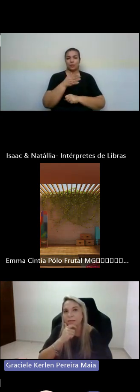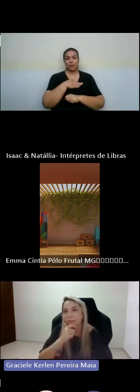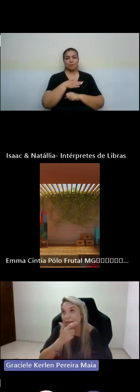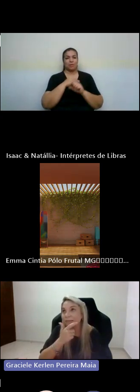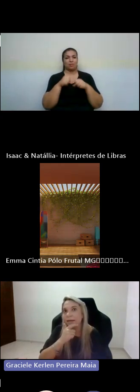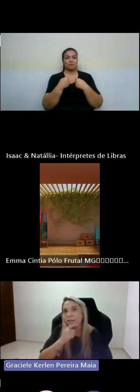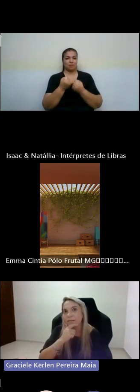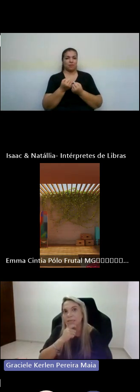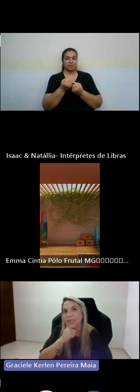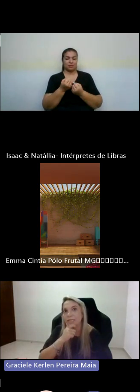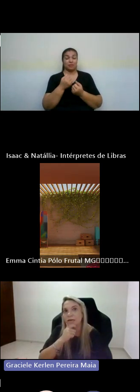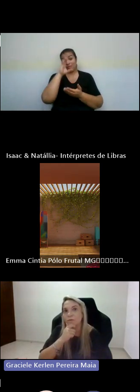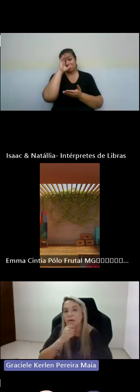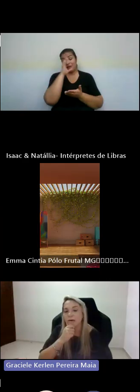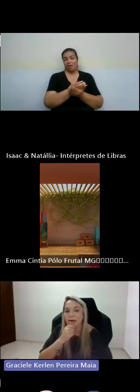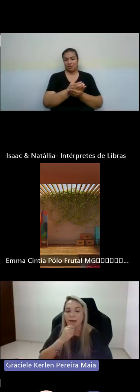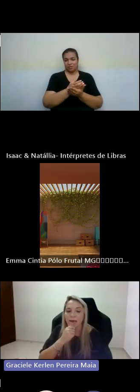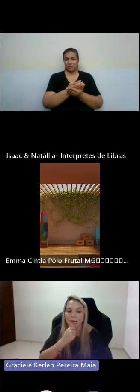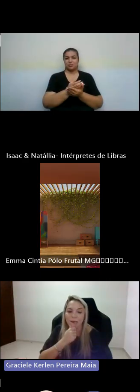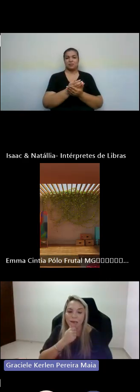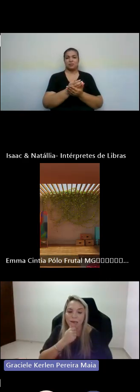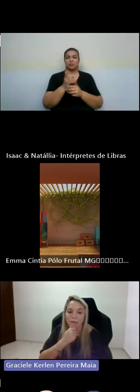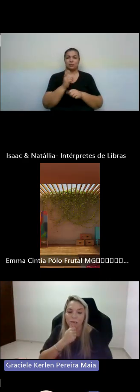defesa, da minha tese, que são